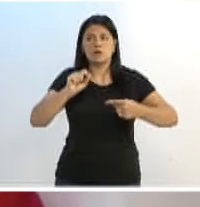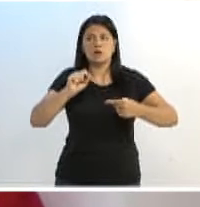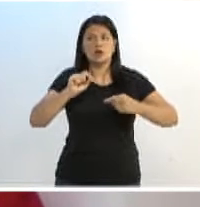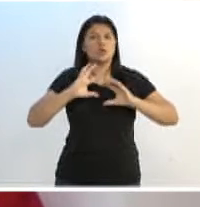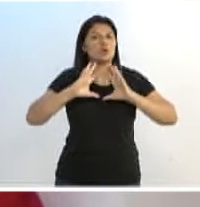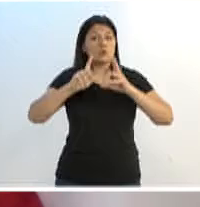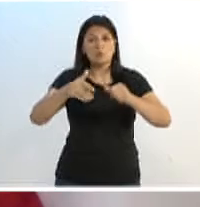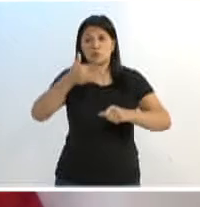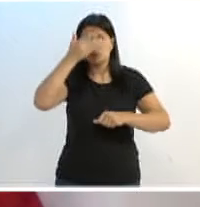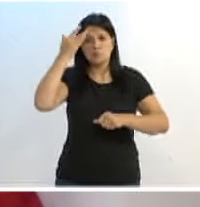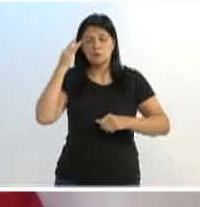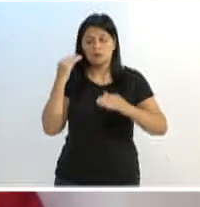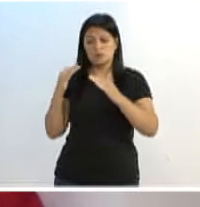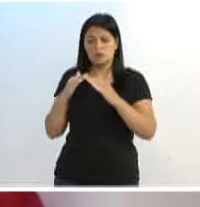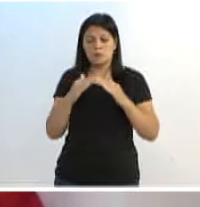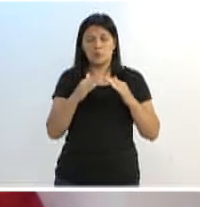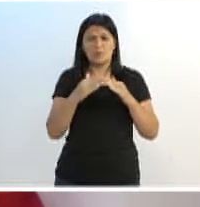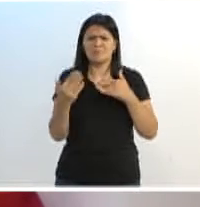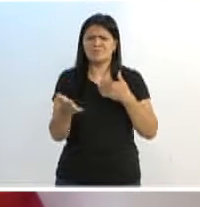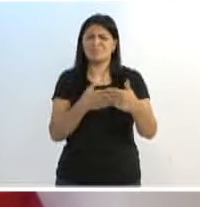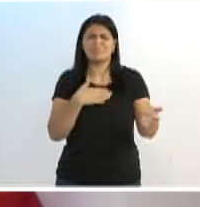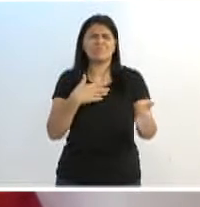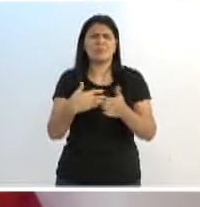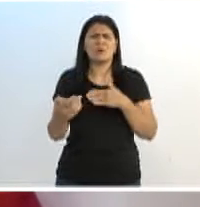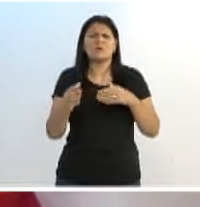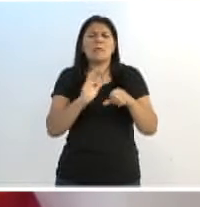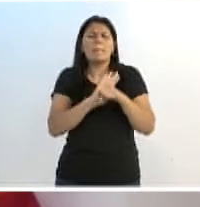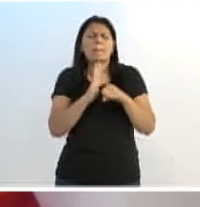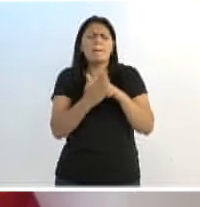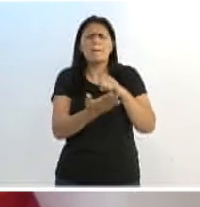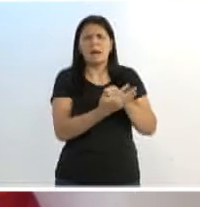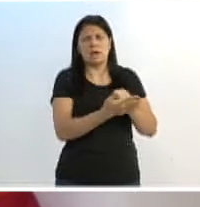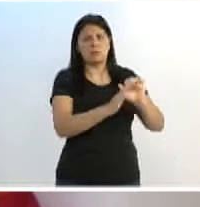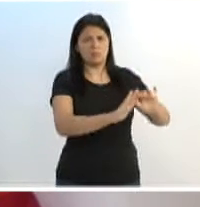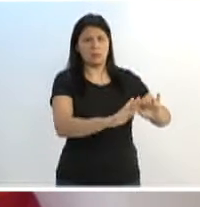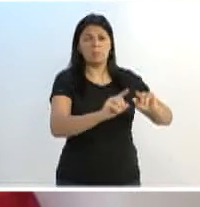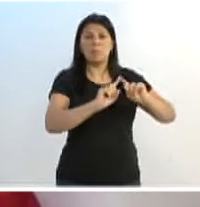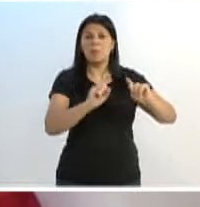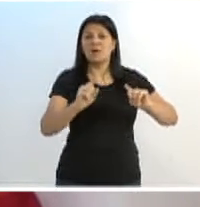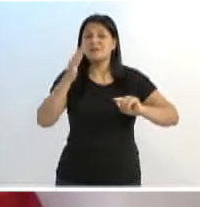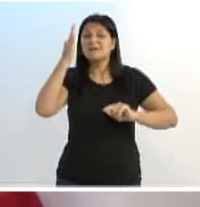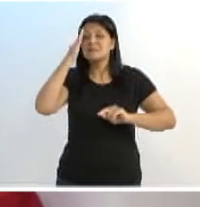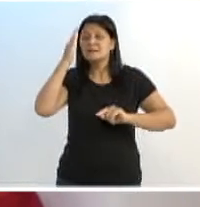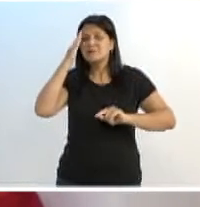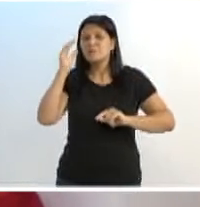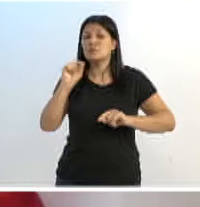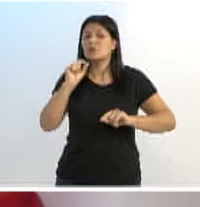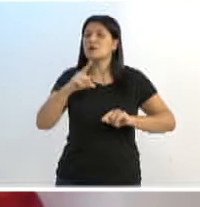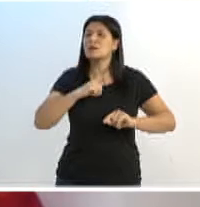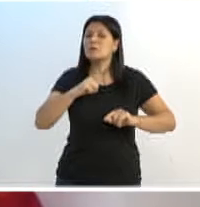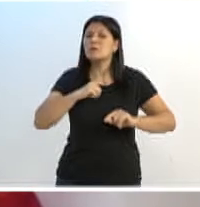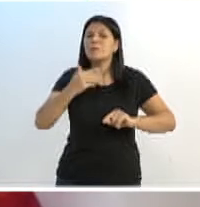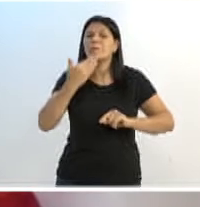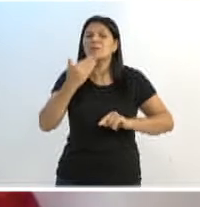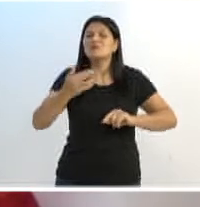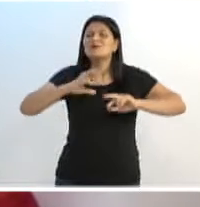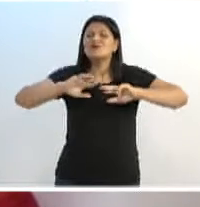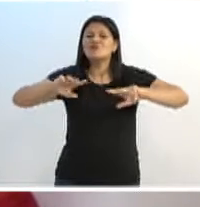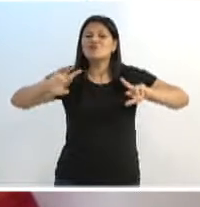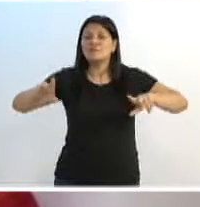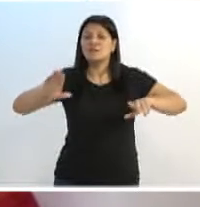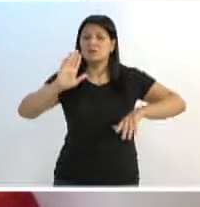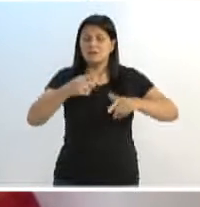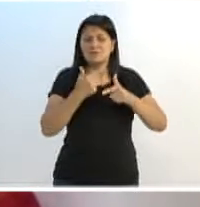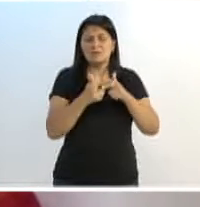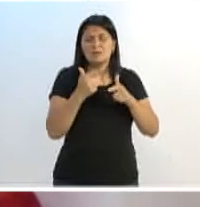pessoas que aqui residem, independentemente do bairro que elas moram. Mas a gente sabe também, vereadora Cris, que a gente tem demandas específicas e que às vezes é um problema que pode